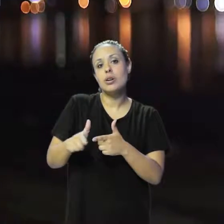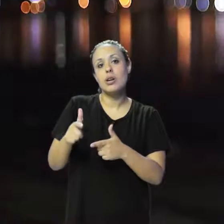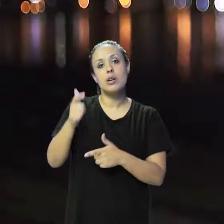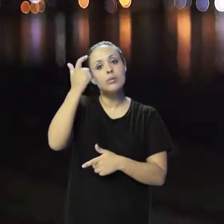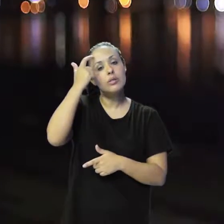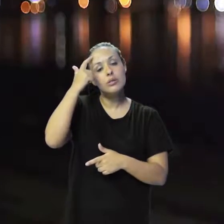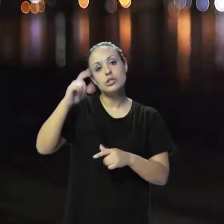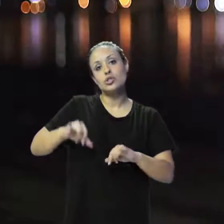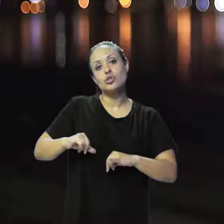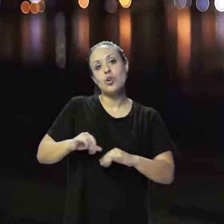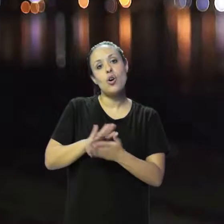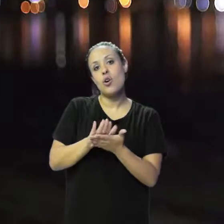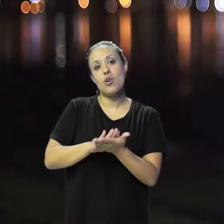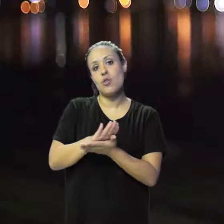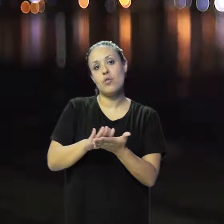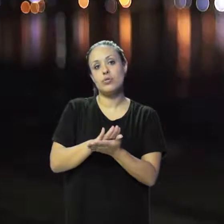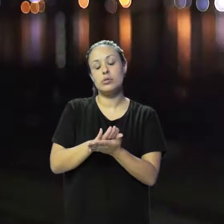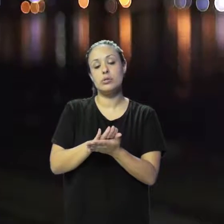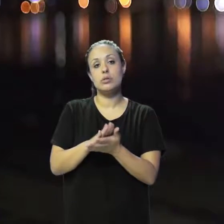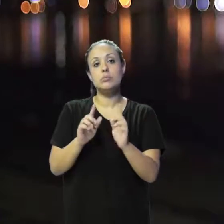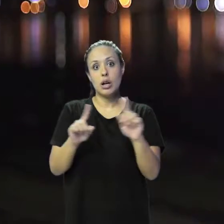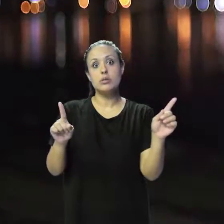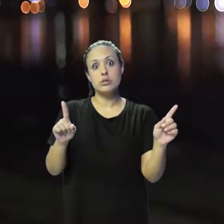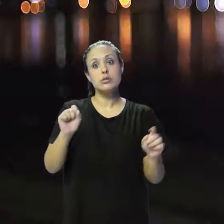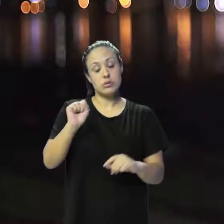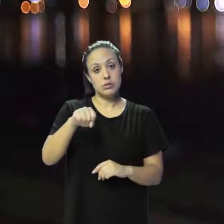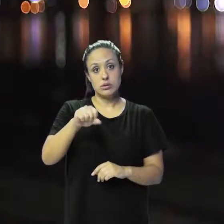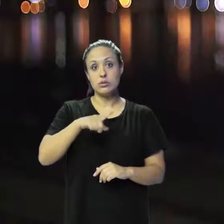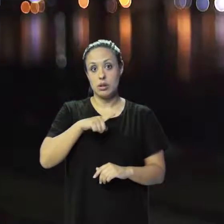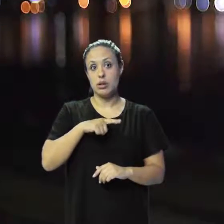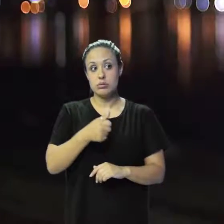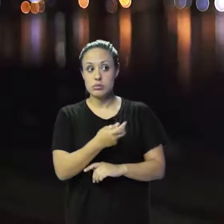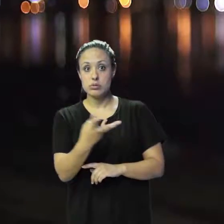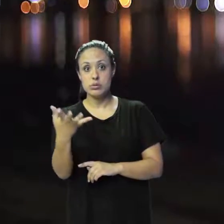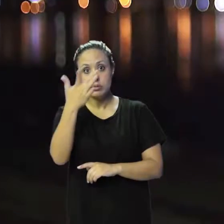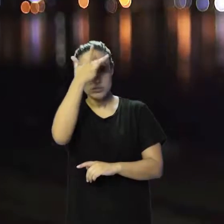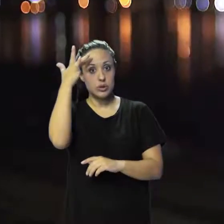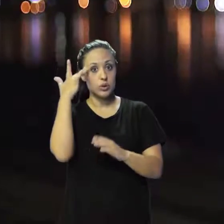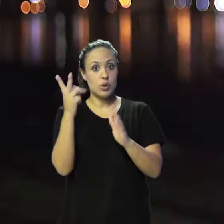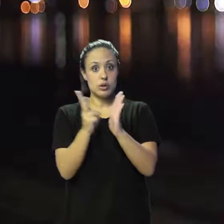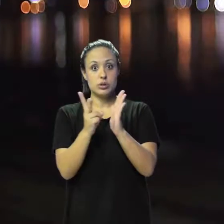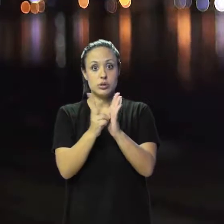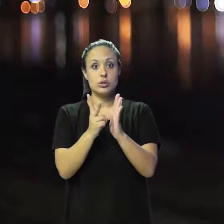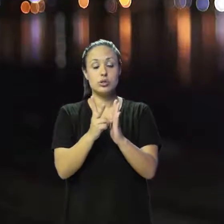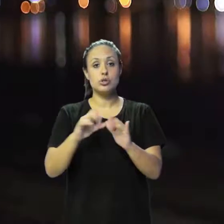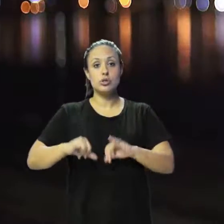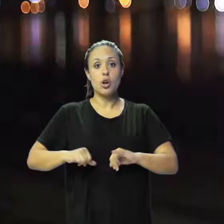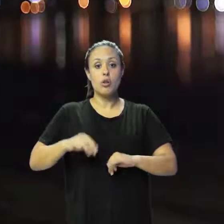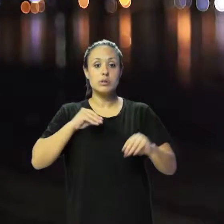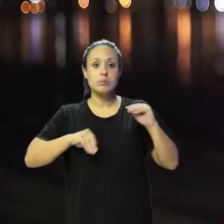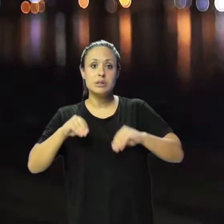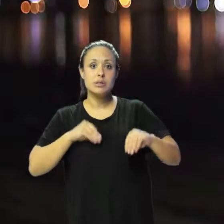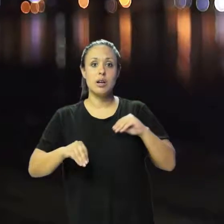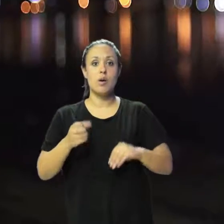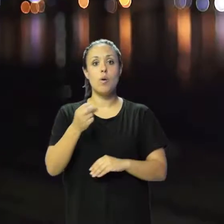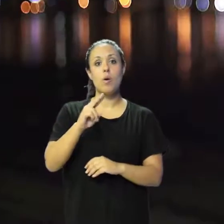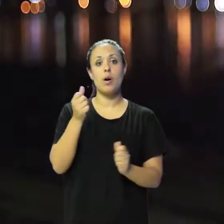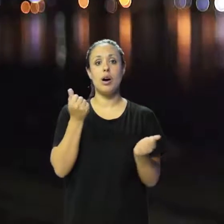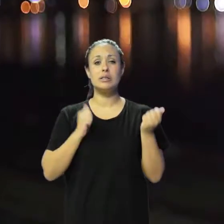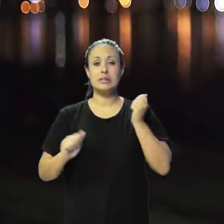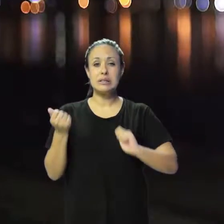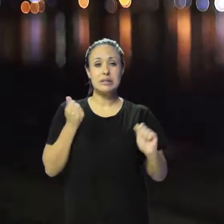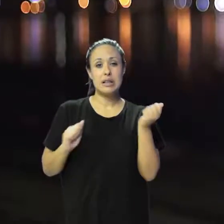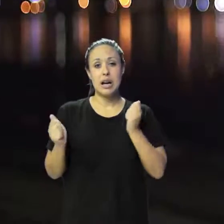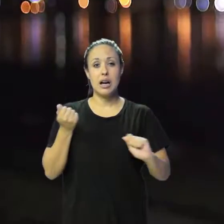sabe? Muitas pessoas indígenas, né, sofrem de depressão, de ansiedade, e muitas das vezes elas